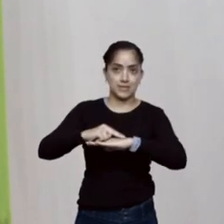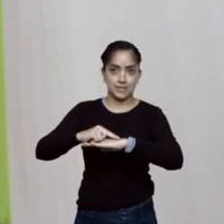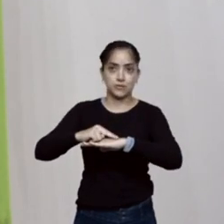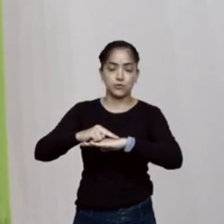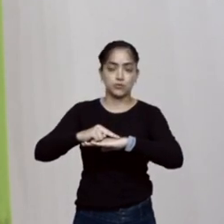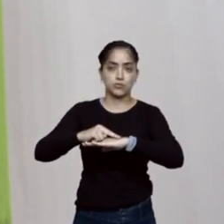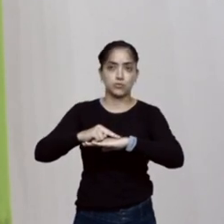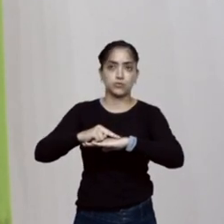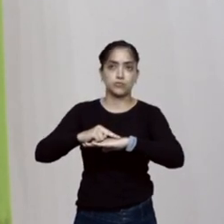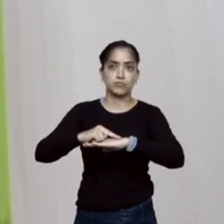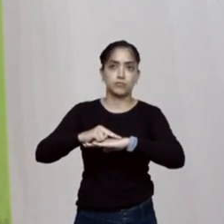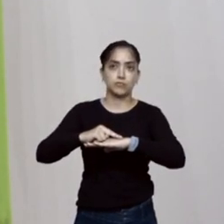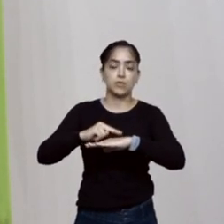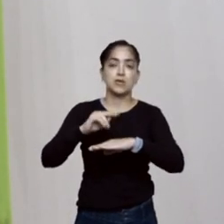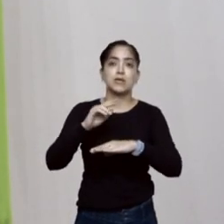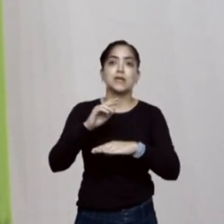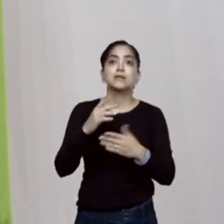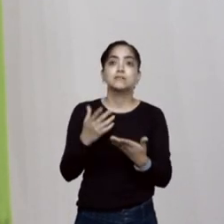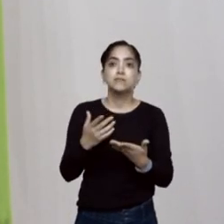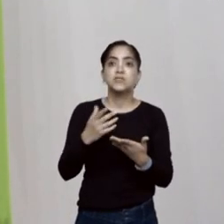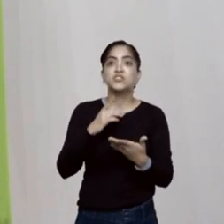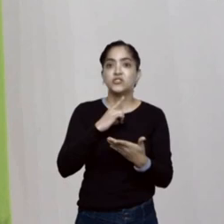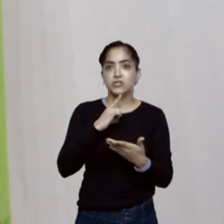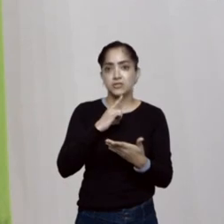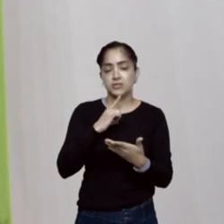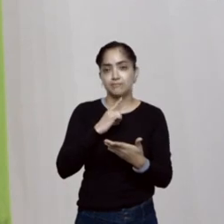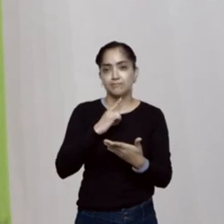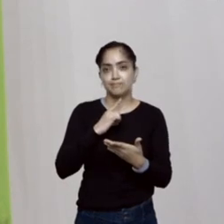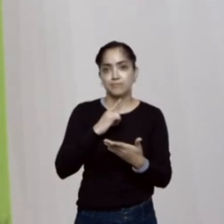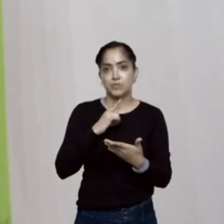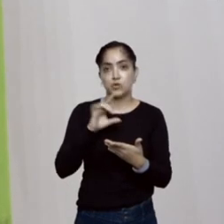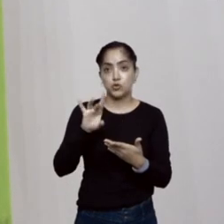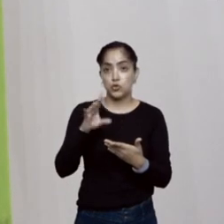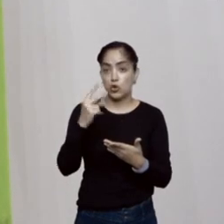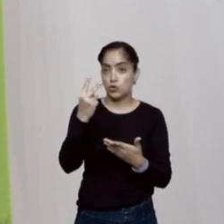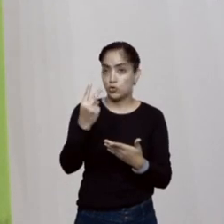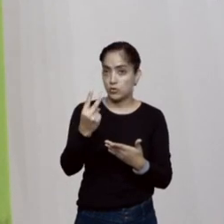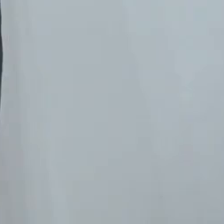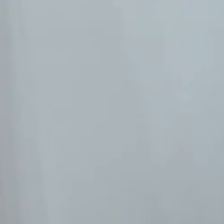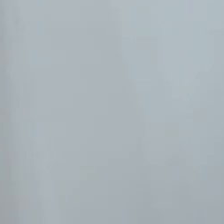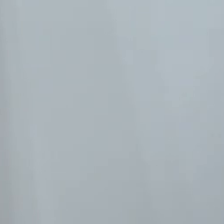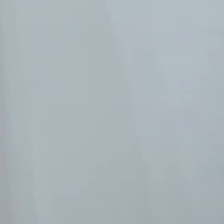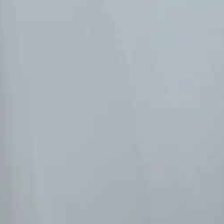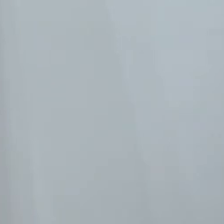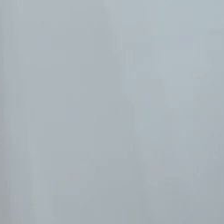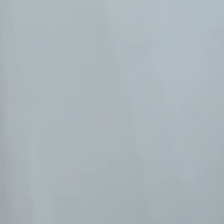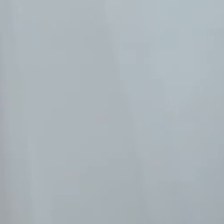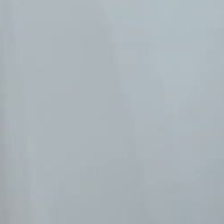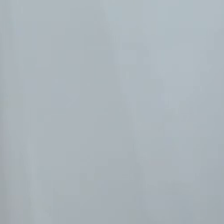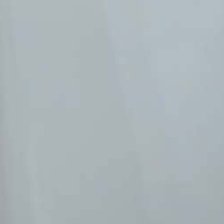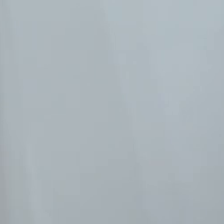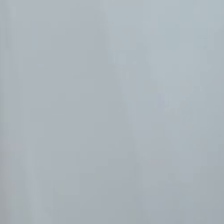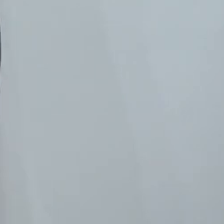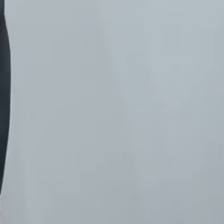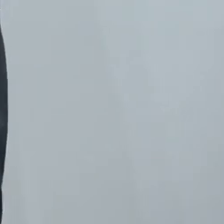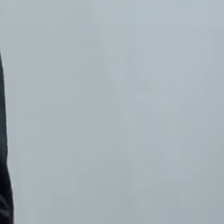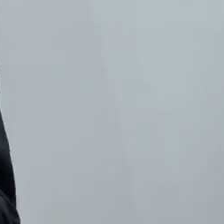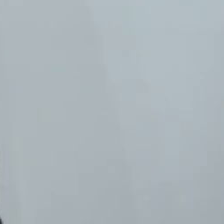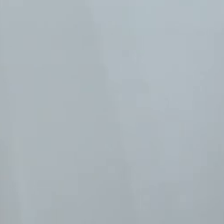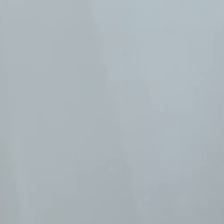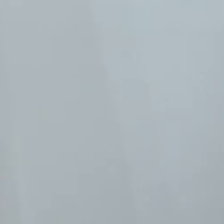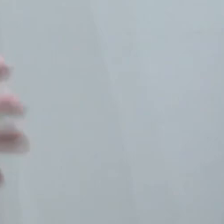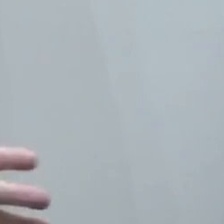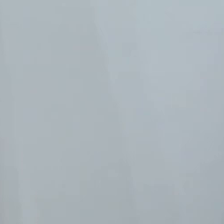todo estavam disponíveis para as crianças de Santa Catarina o presidente da Comissão de saúde do